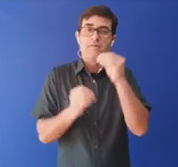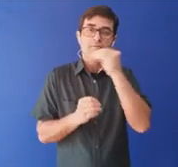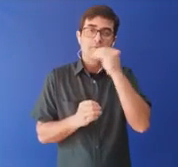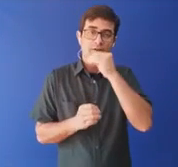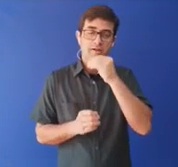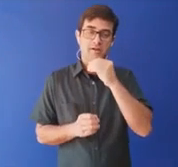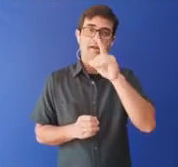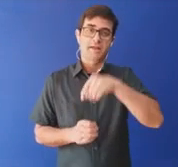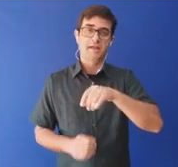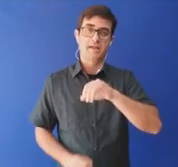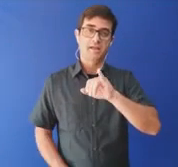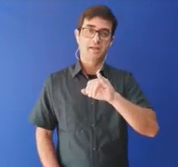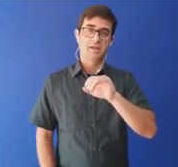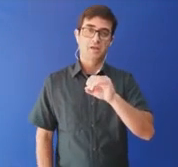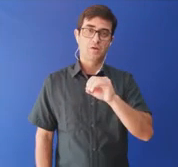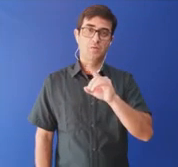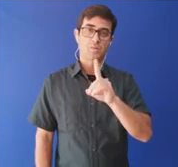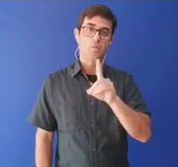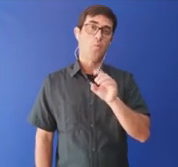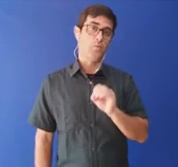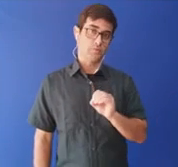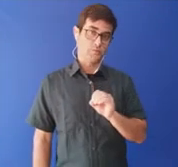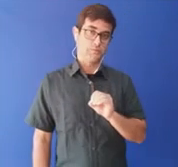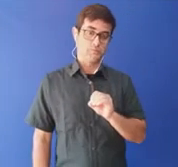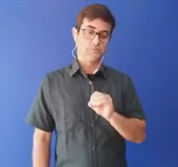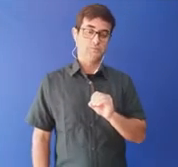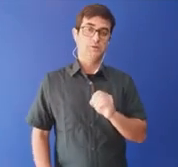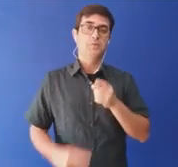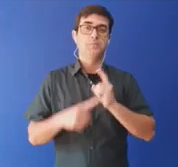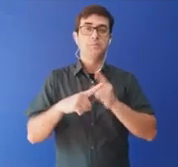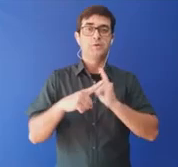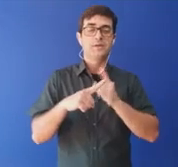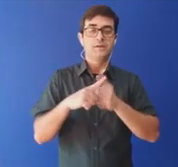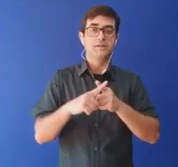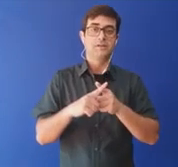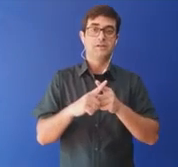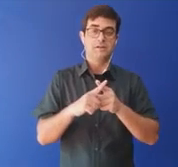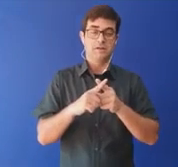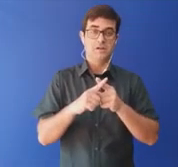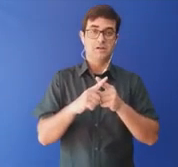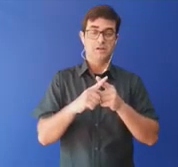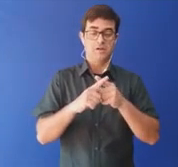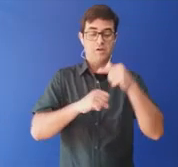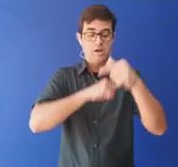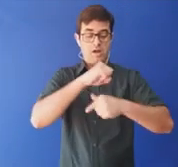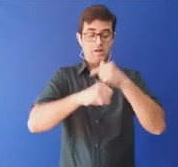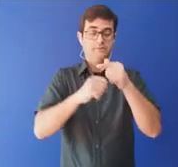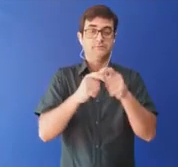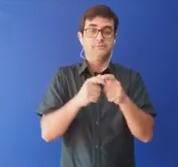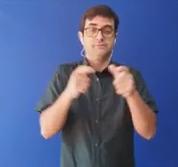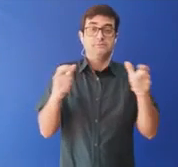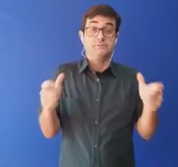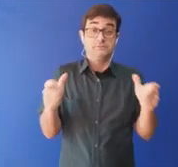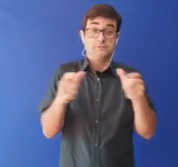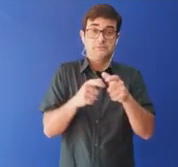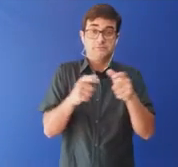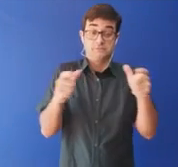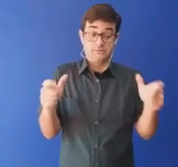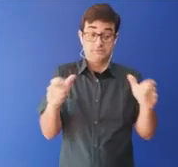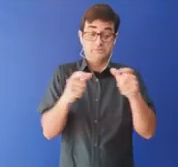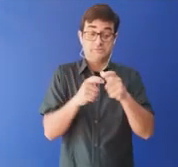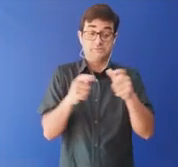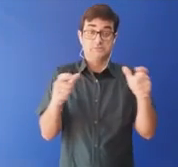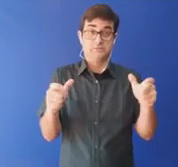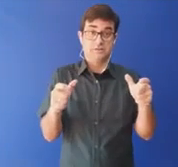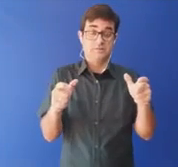tá? Que é 139. E isso faz bastante sentido até pelo tamanho dos átomos, né?